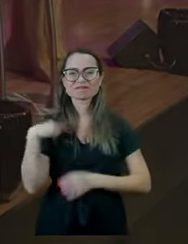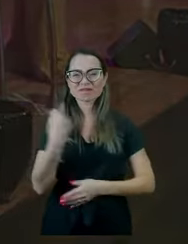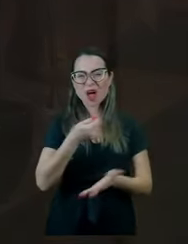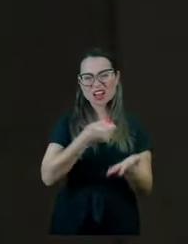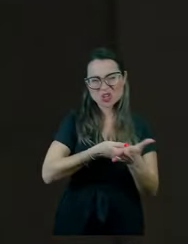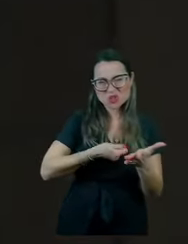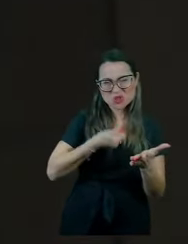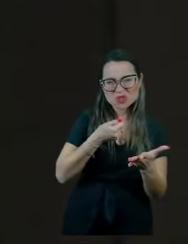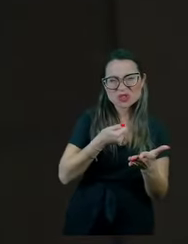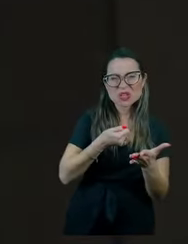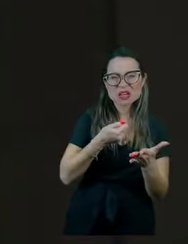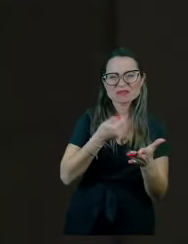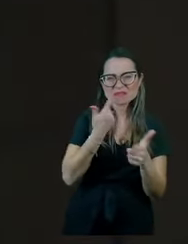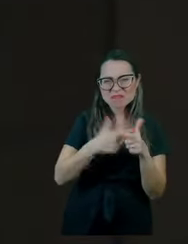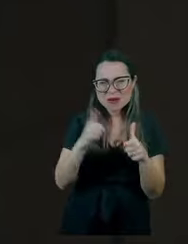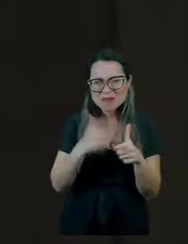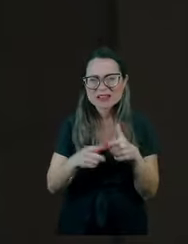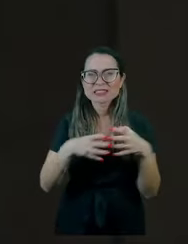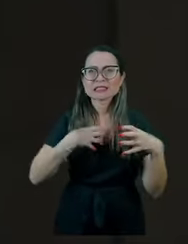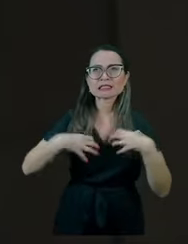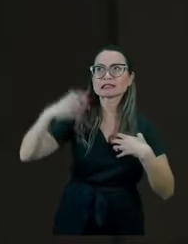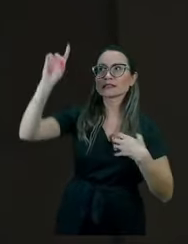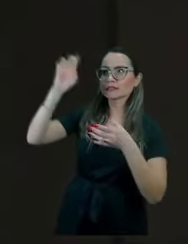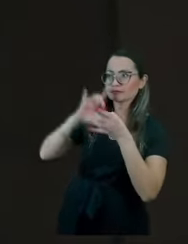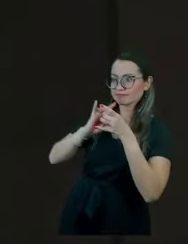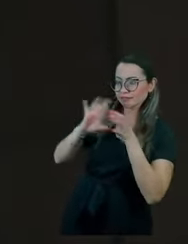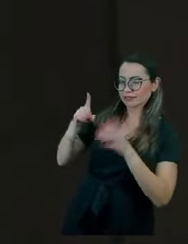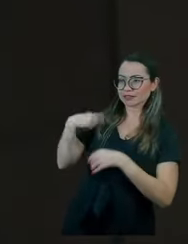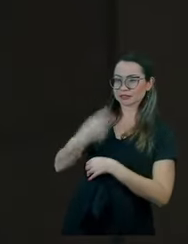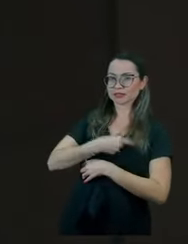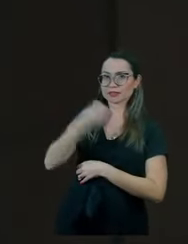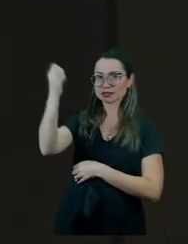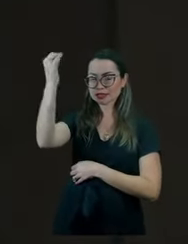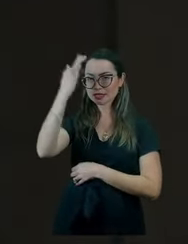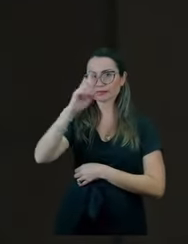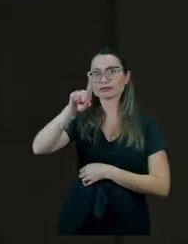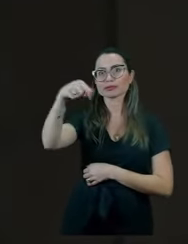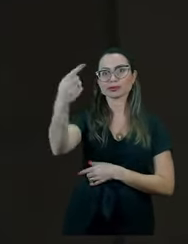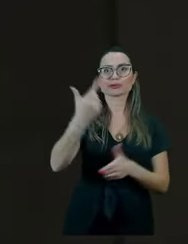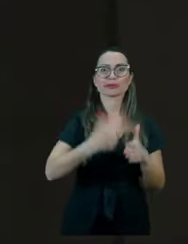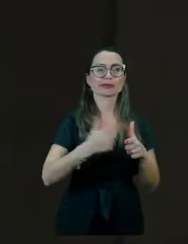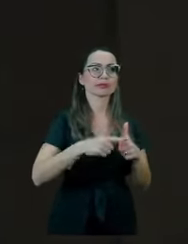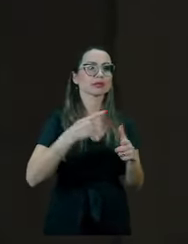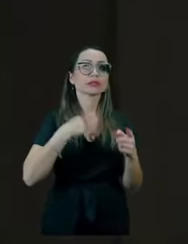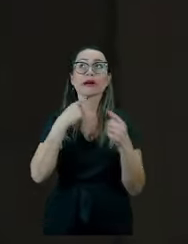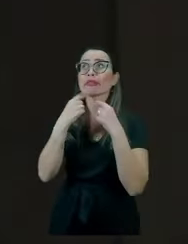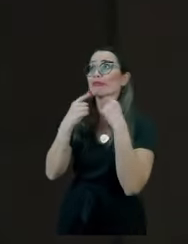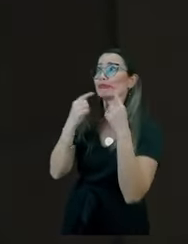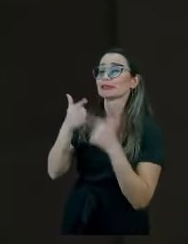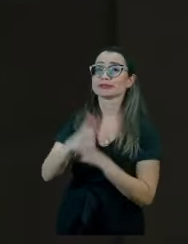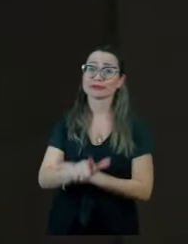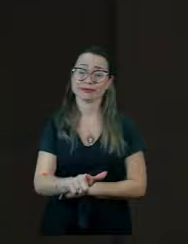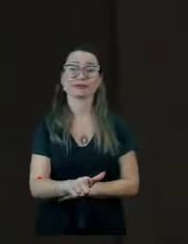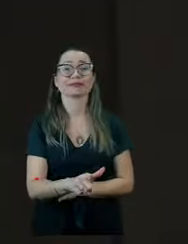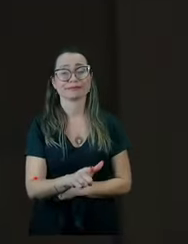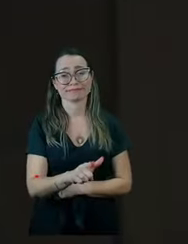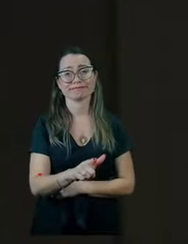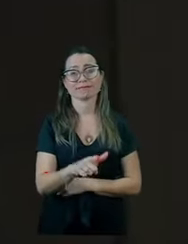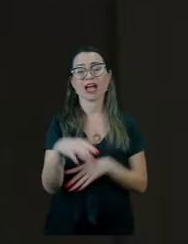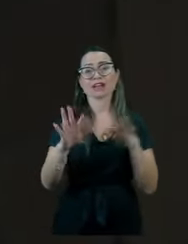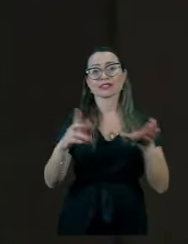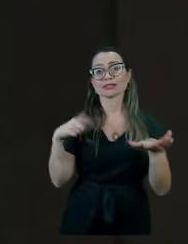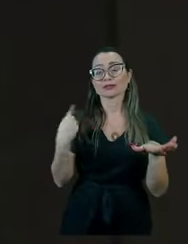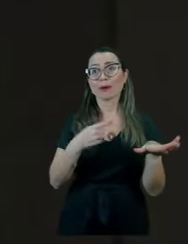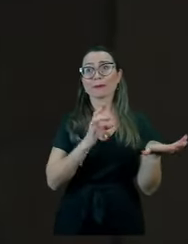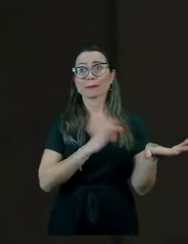aflições. Deus vai lá, dá o livramento, nos ajuda, nos dá graça. Mas na próxima aflição a gente já está duvidando de novo. A gente está com